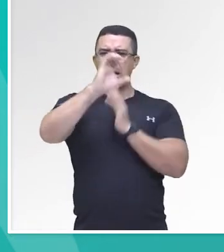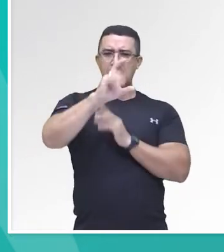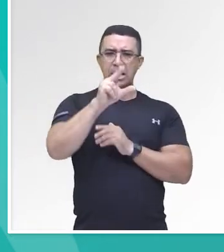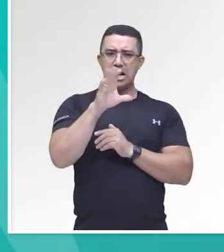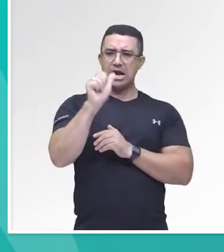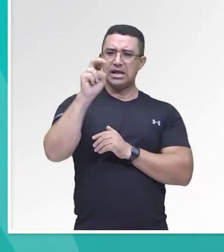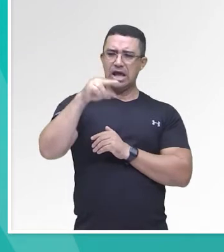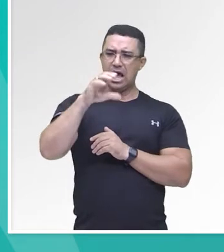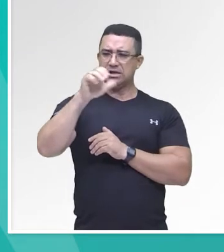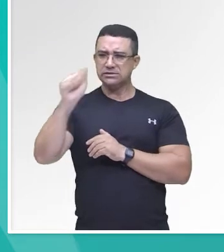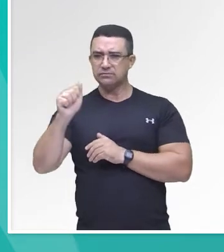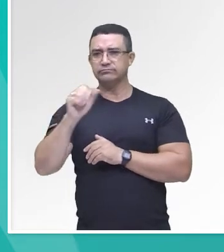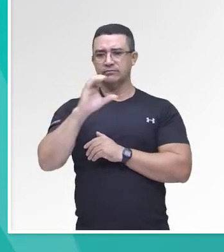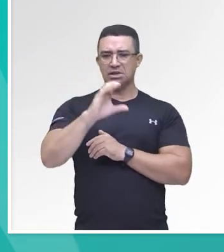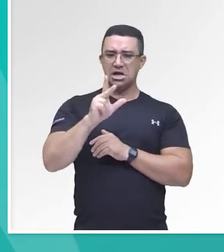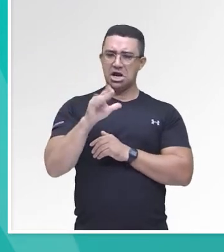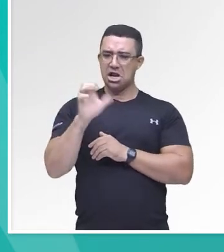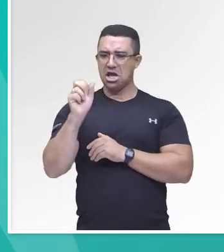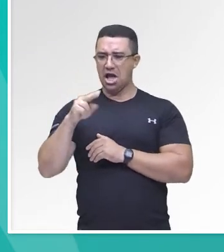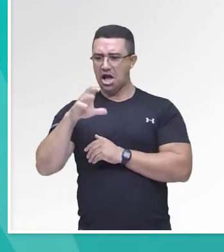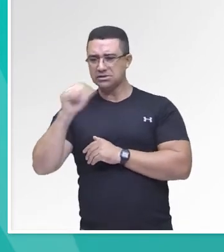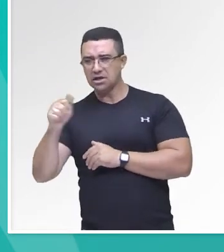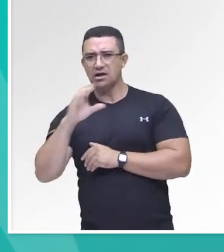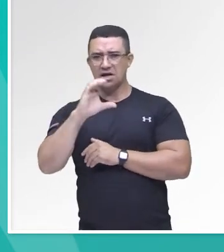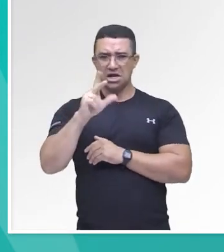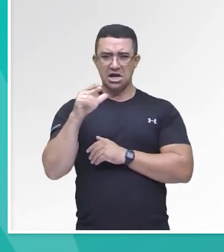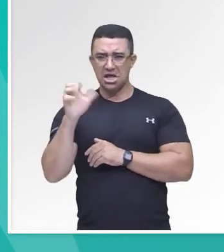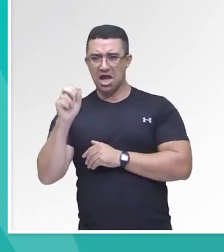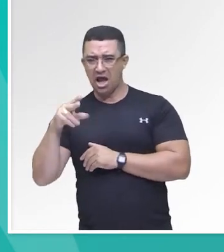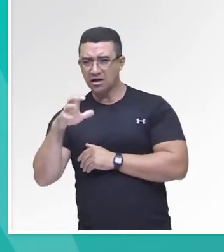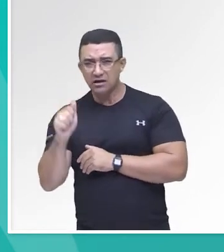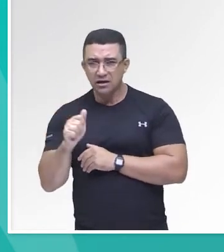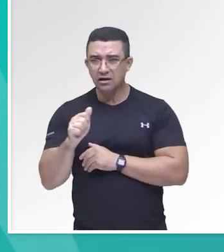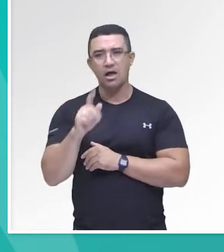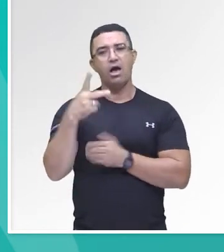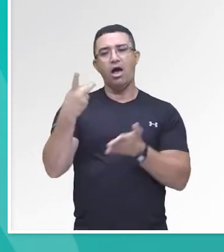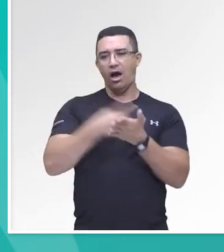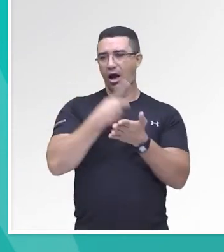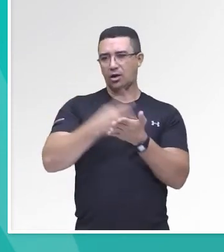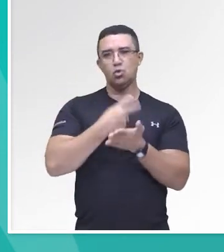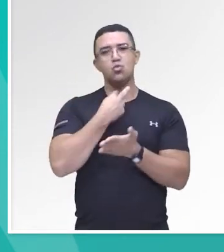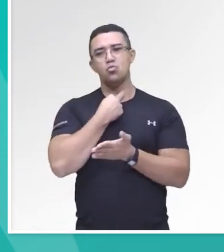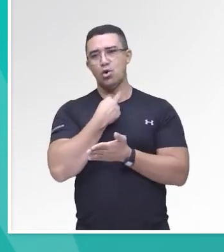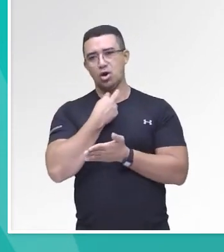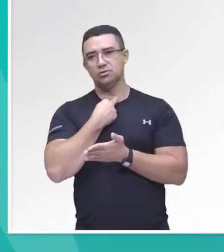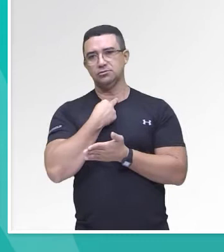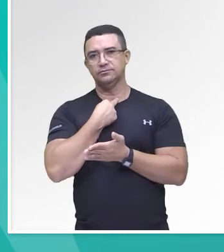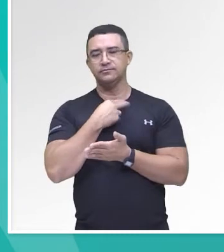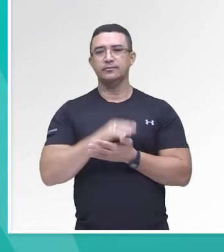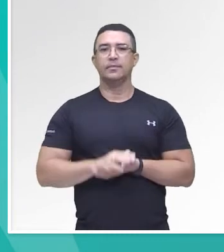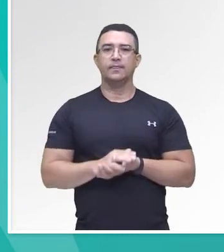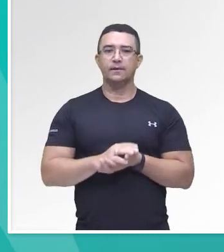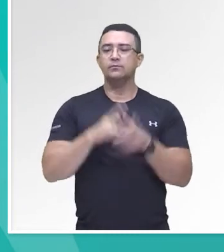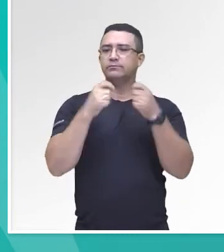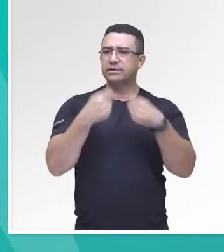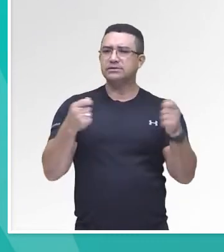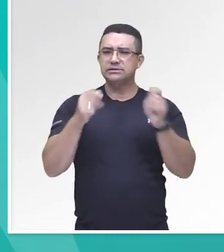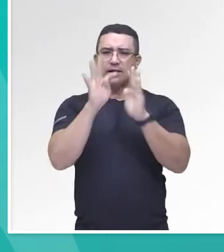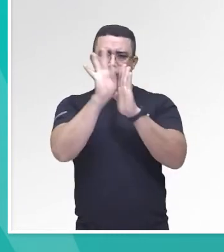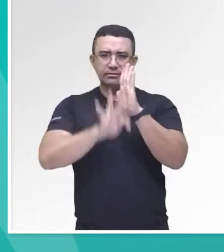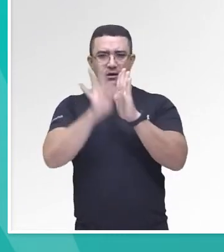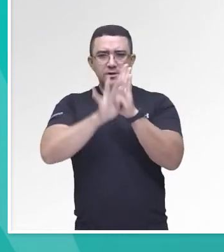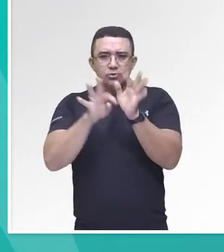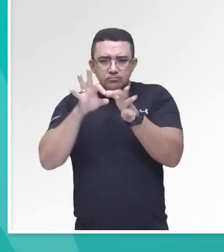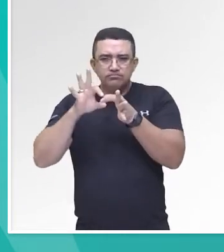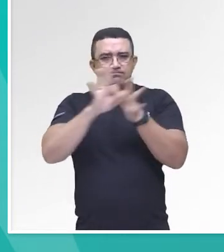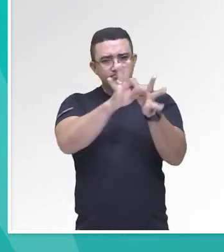coesivo importante para que a conexão das partes do meu texto seja preservada, esteja aí adequada